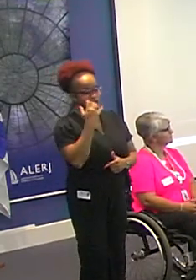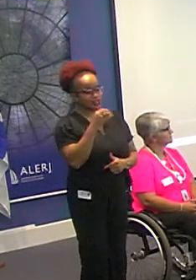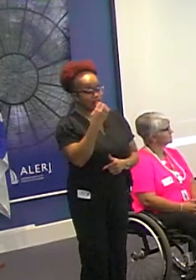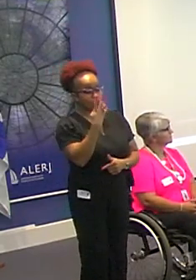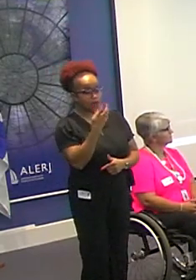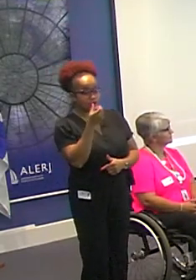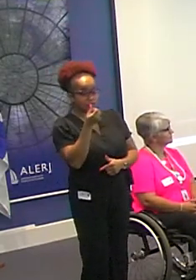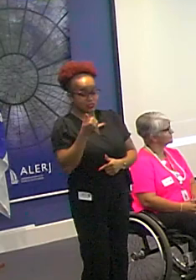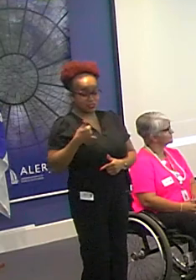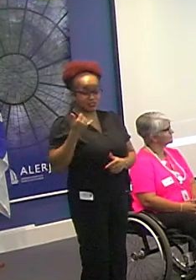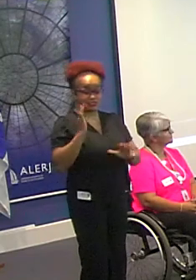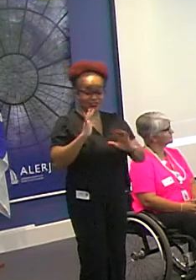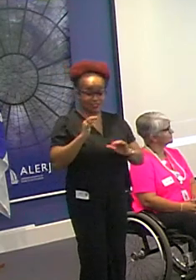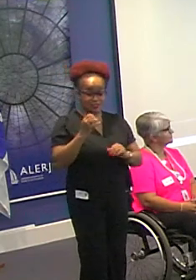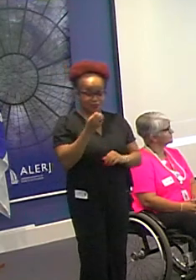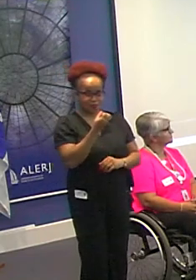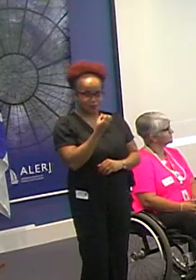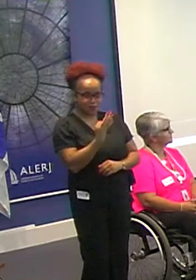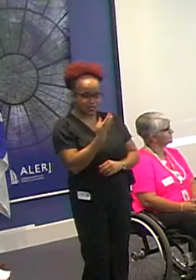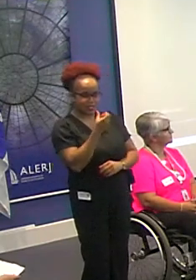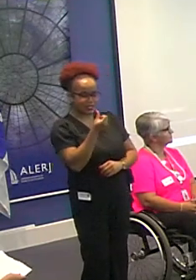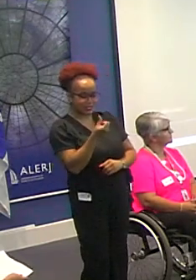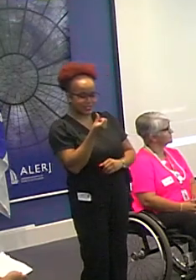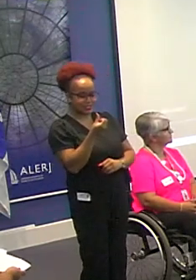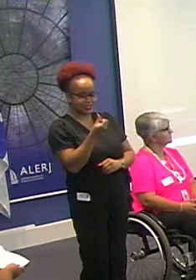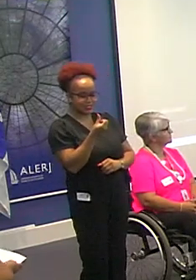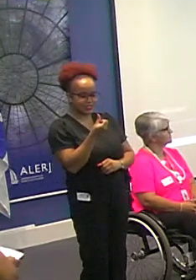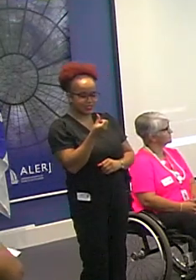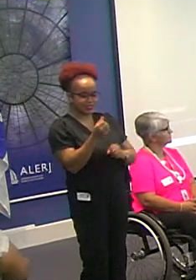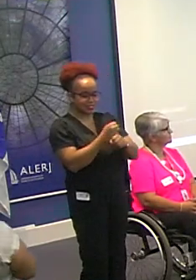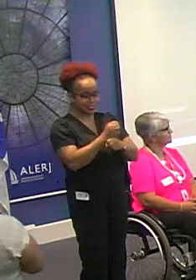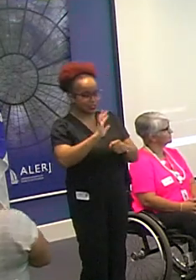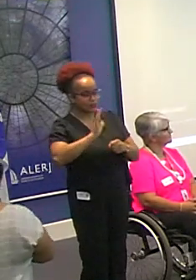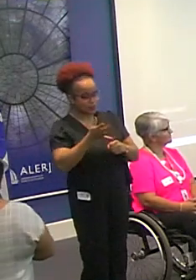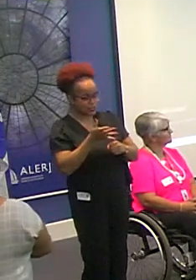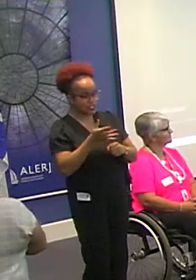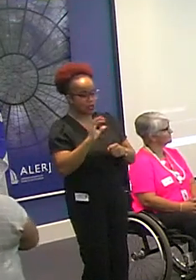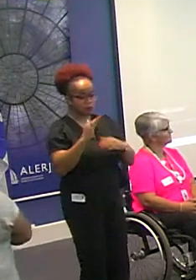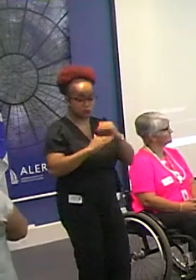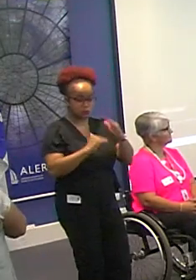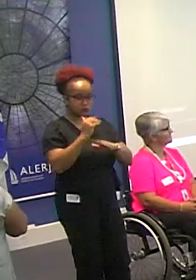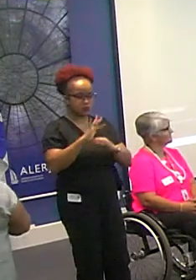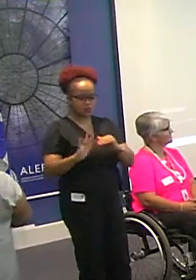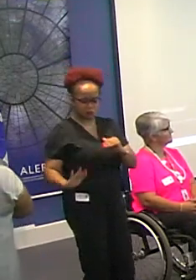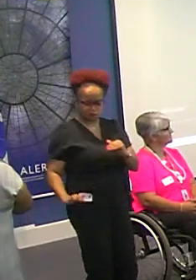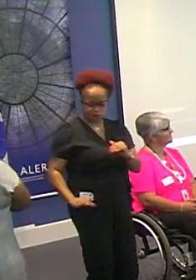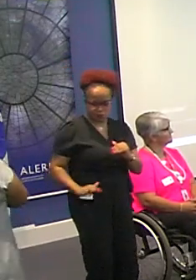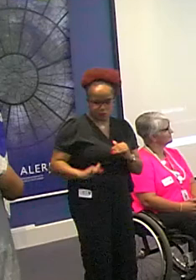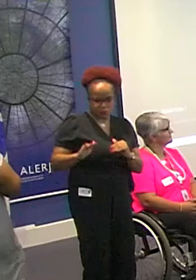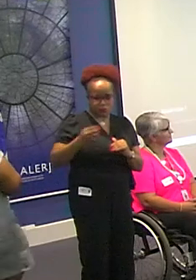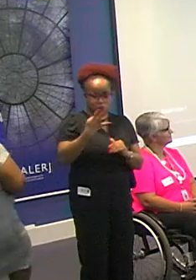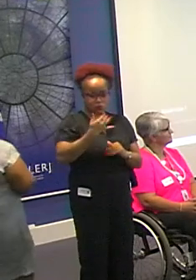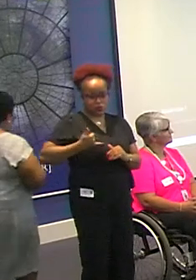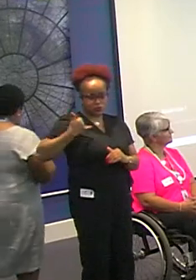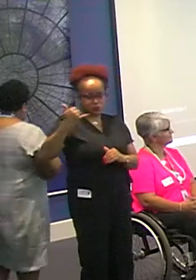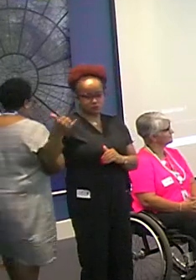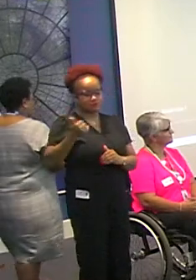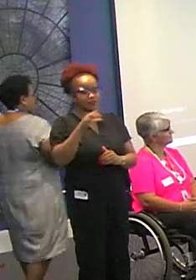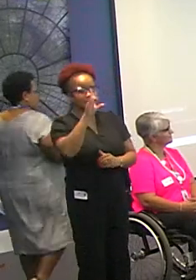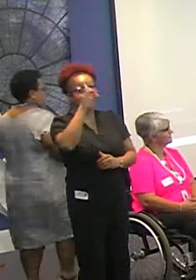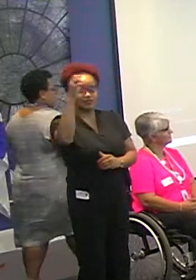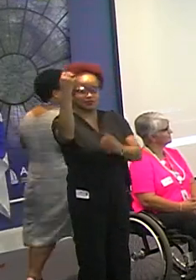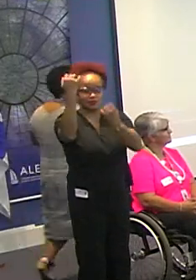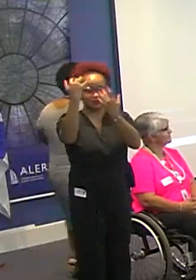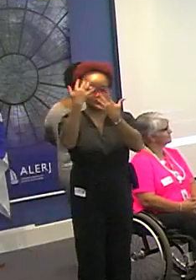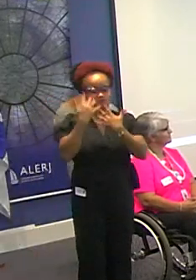46 anos, cantora profissional, porque eu canto desde 4 anos. Eu costumo dizer que Deus substituiu a